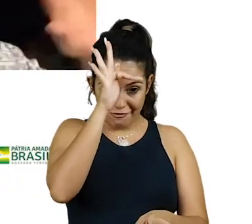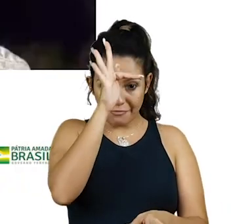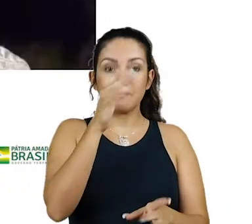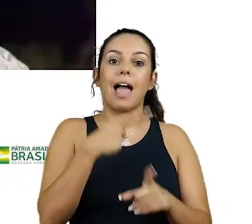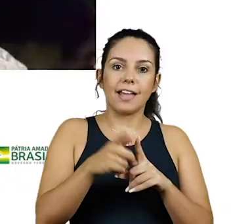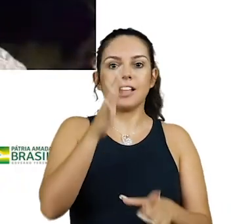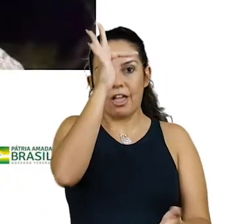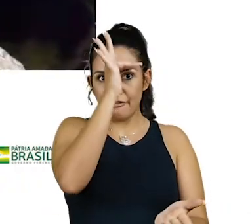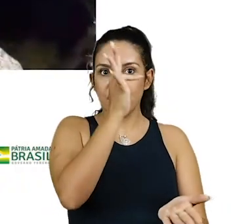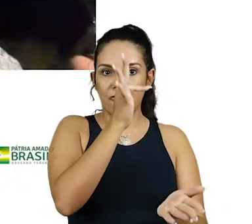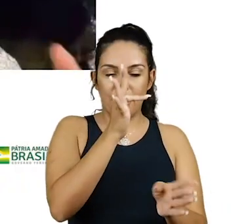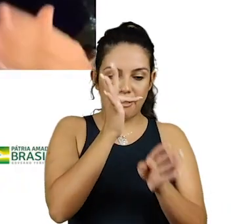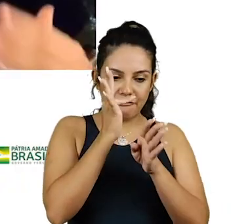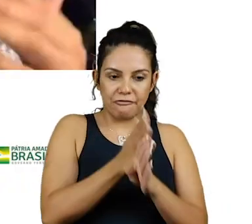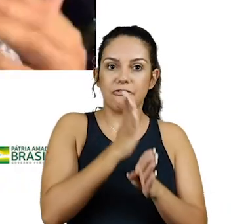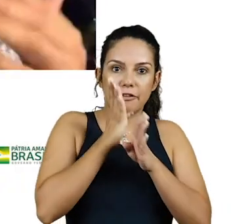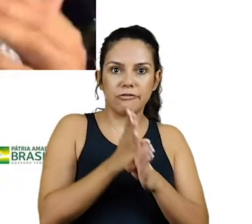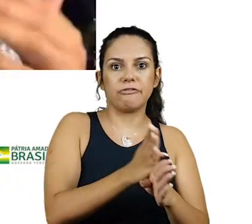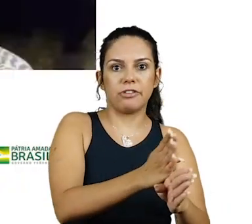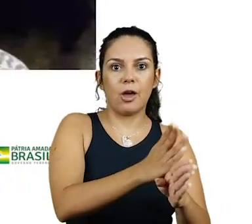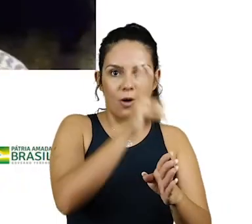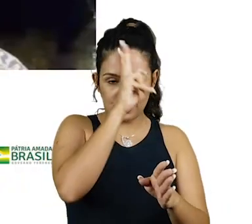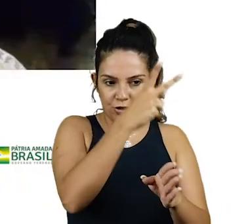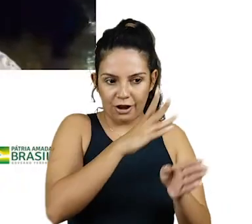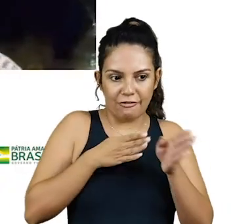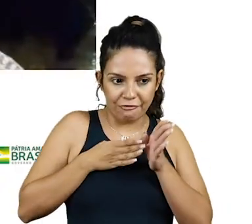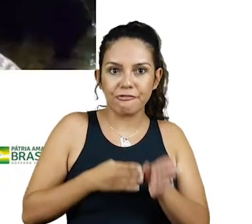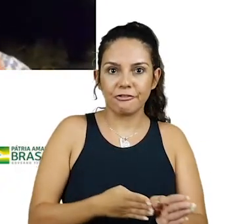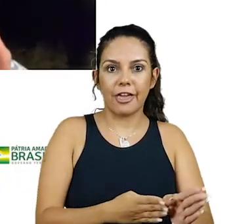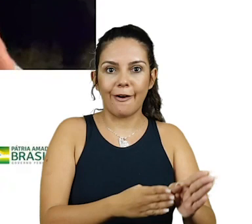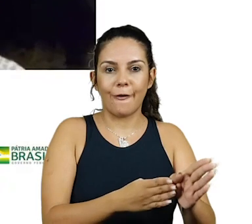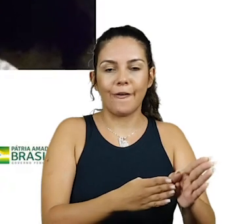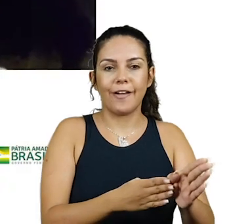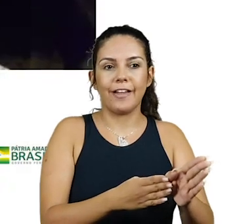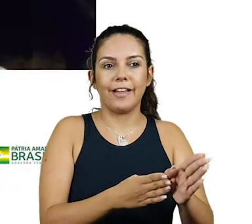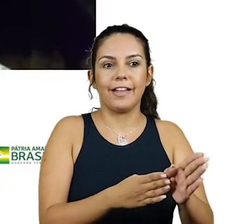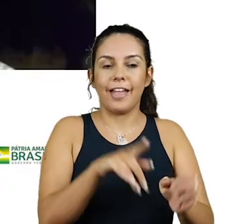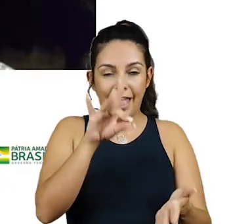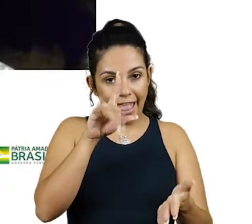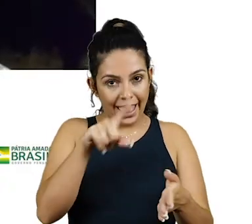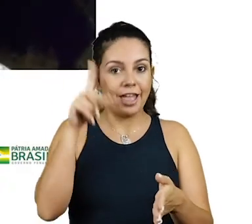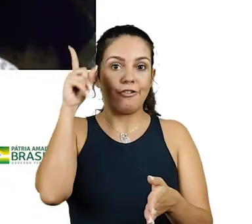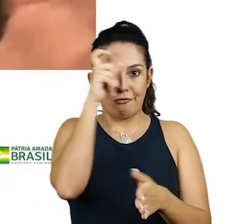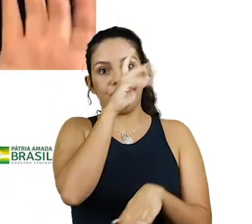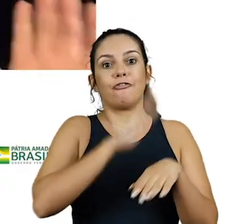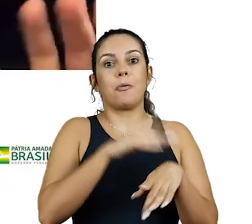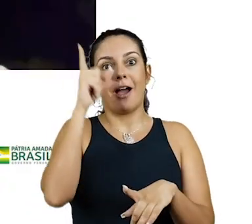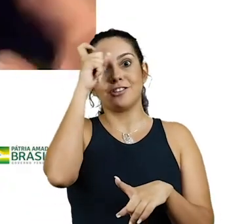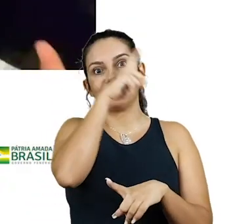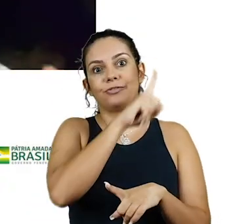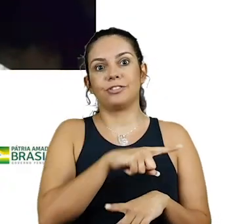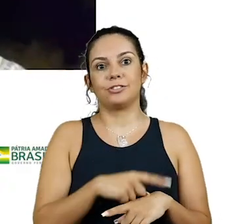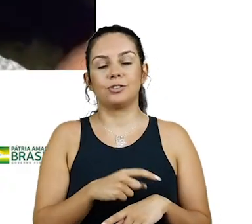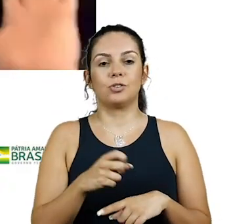não trai a personagem, ainda mais um personagem como Elza Soares, esse foi o grande desafio da biografia, e eu estou contando 1, 2 passagens,